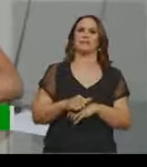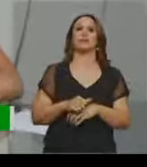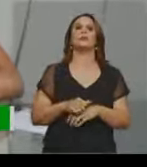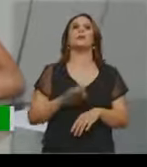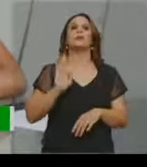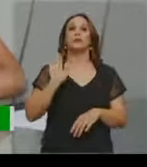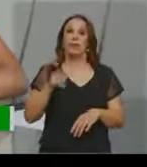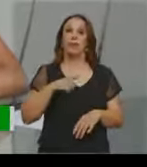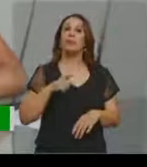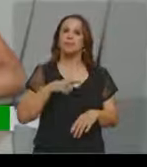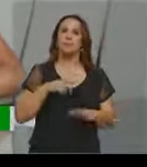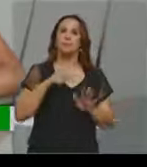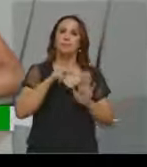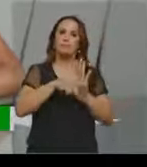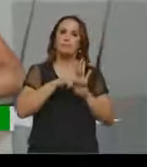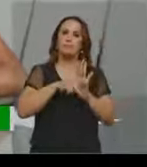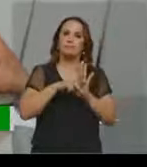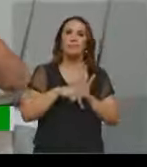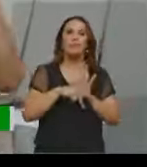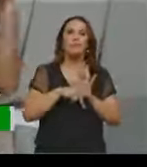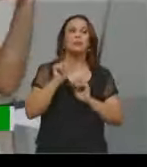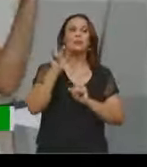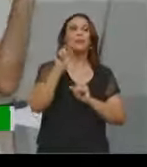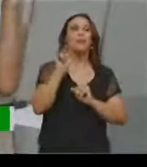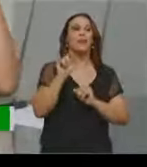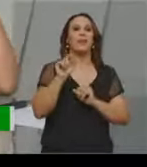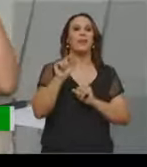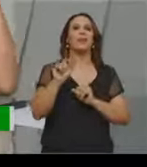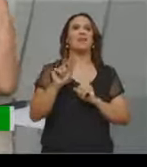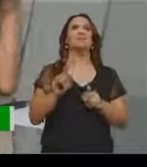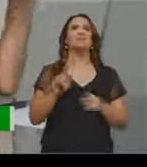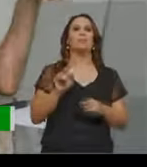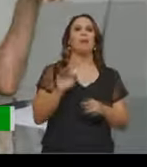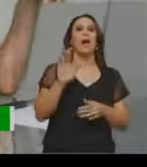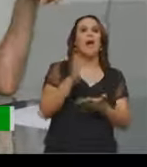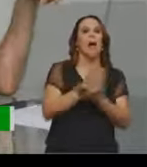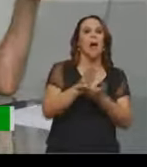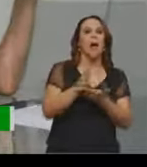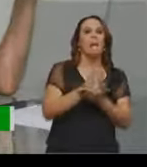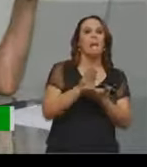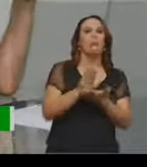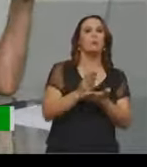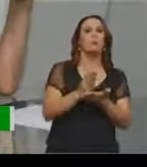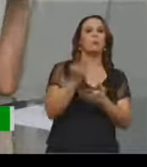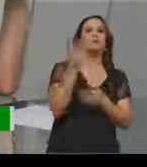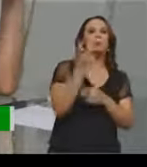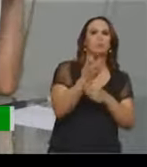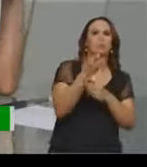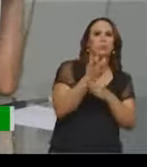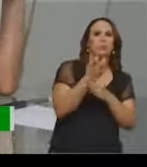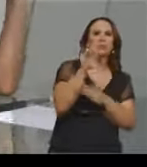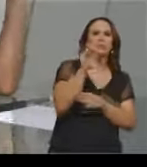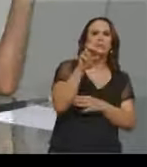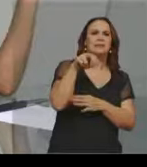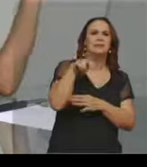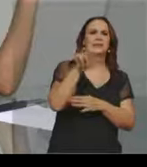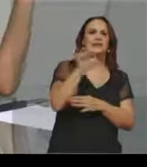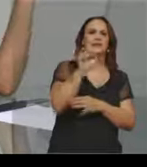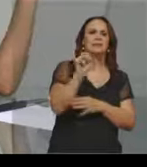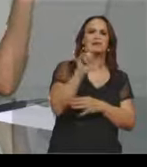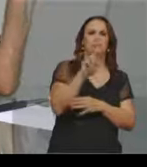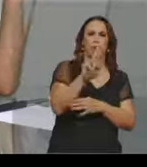que existem hoje em dia, justamente por essas células fotovoltaicas. Se eu não me engano, também tem a energia